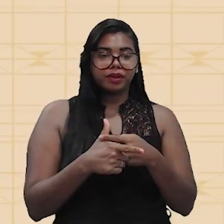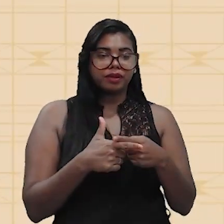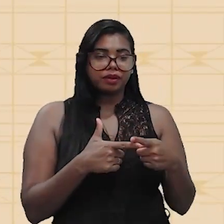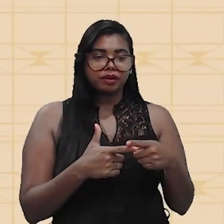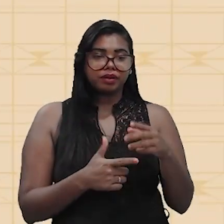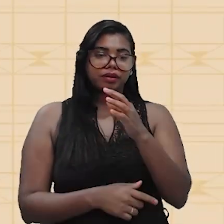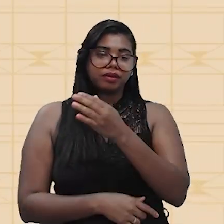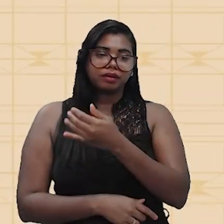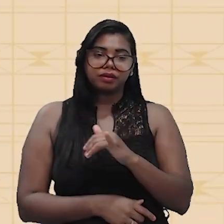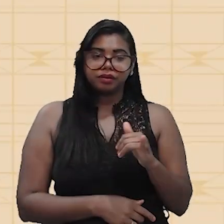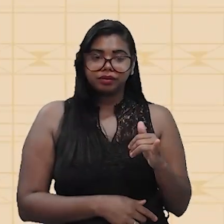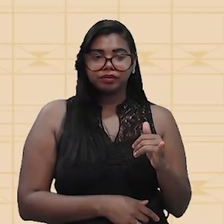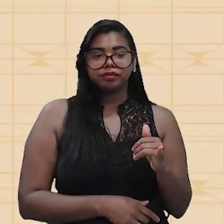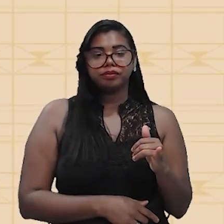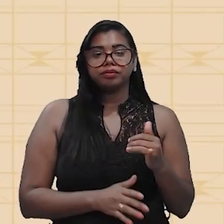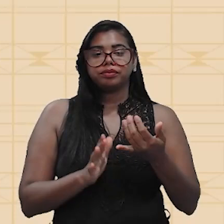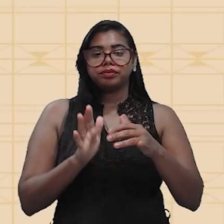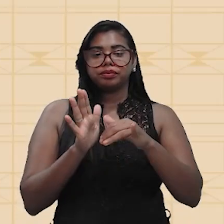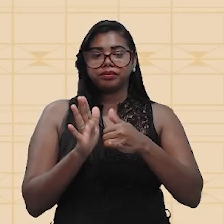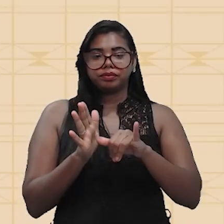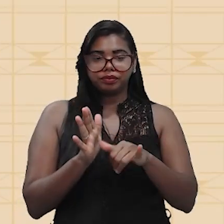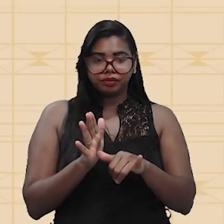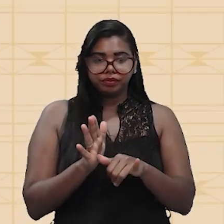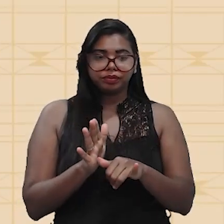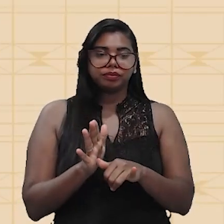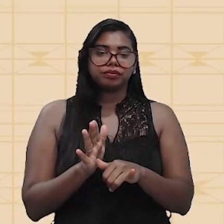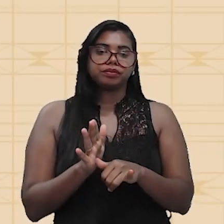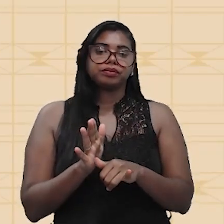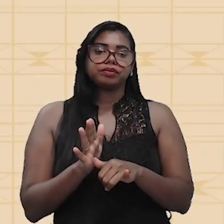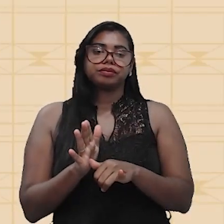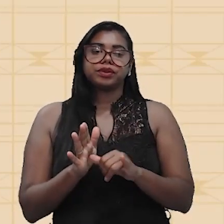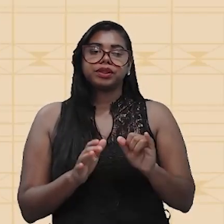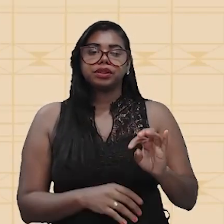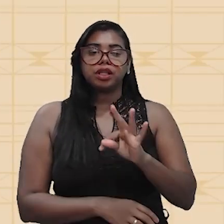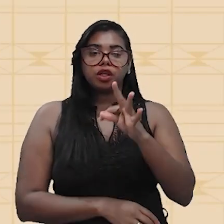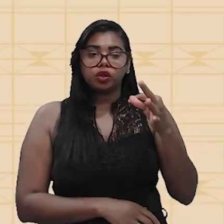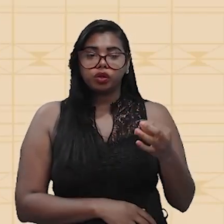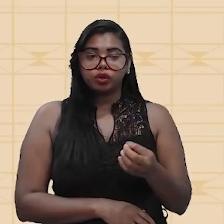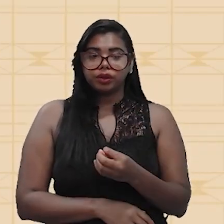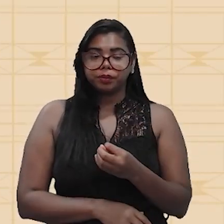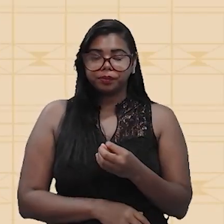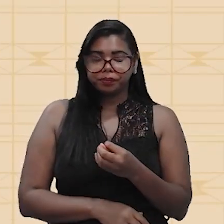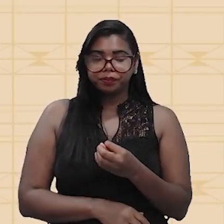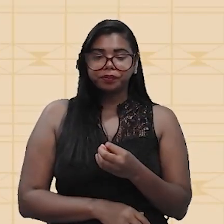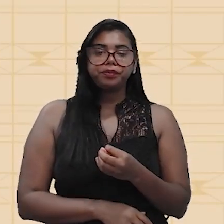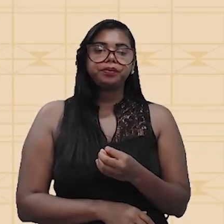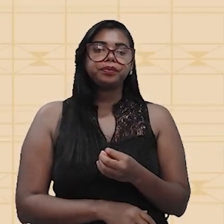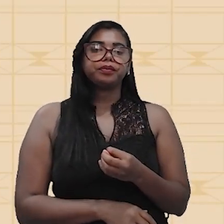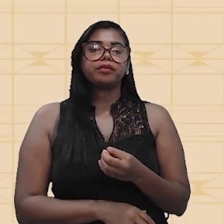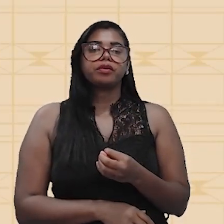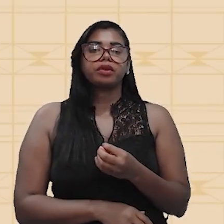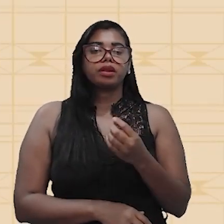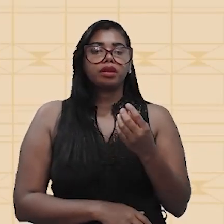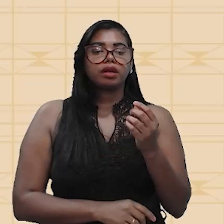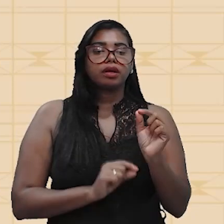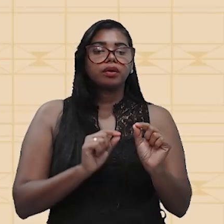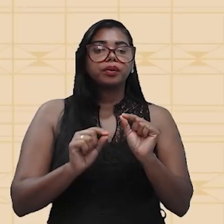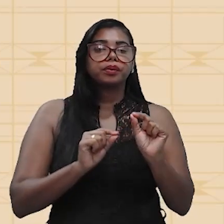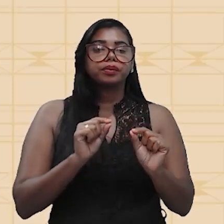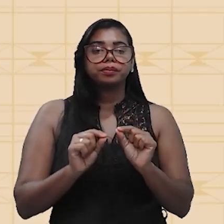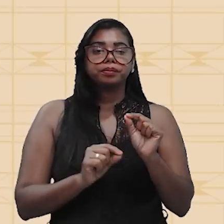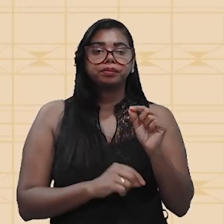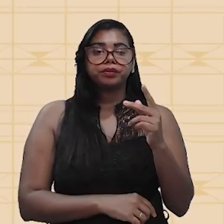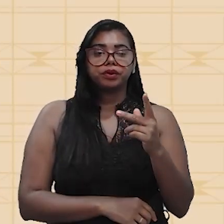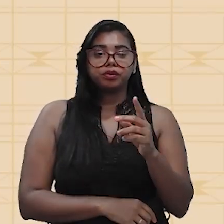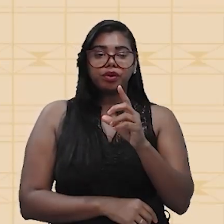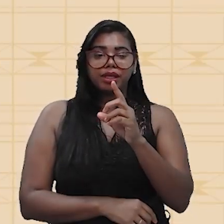do gerador pela energia total. Essa energia útil, pessoal, é a sua o quê? É a sua DDP, é